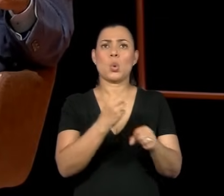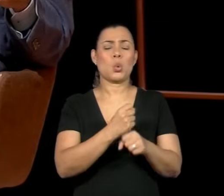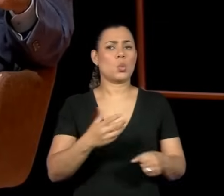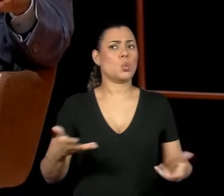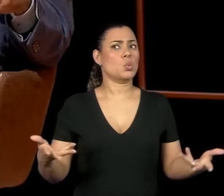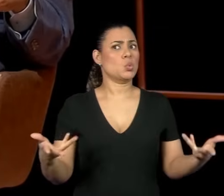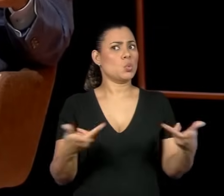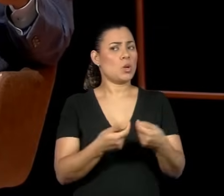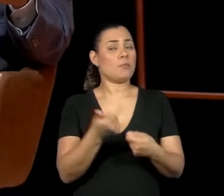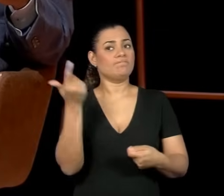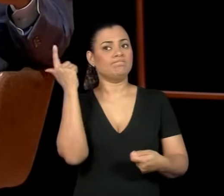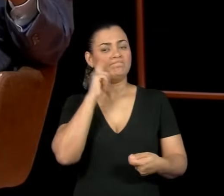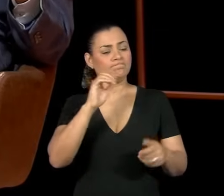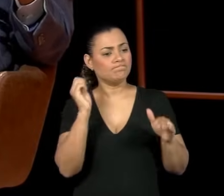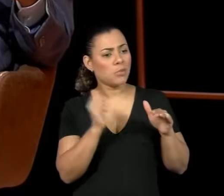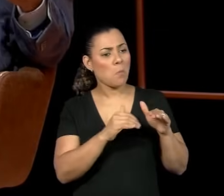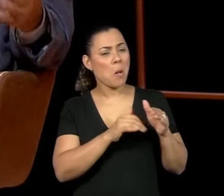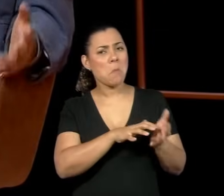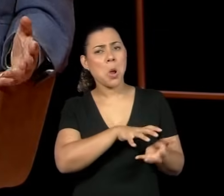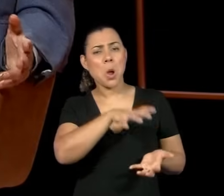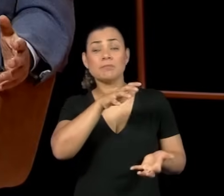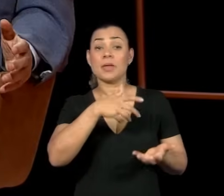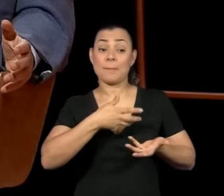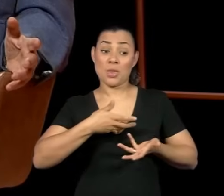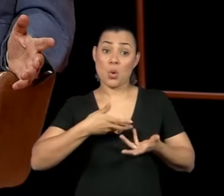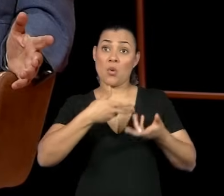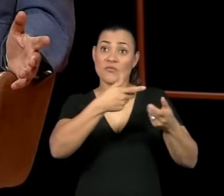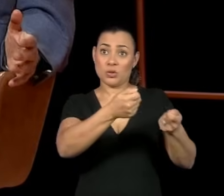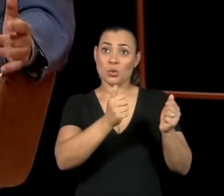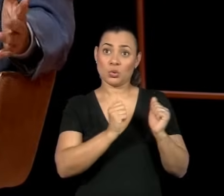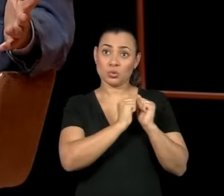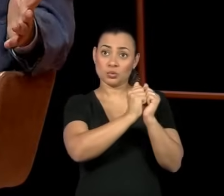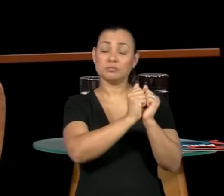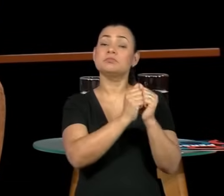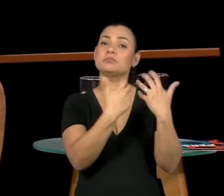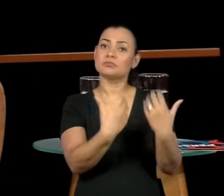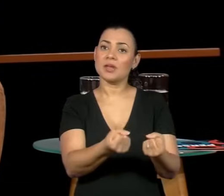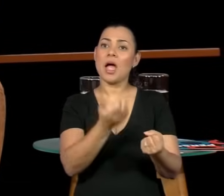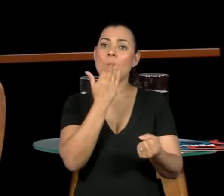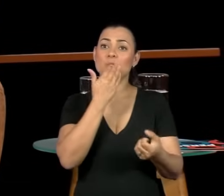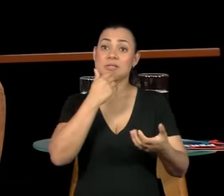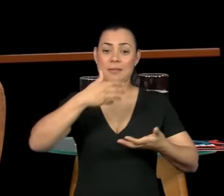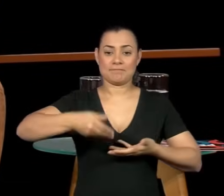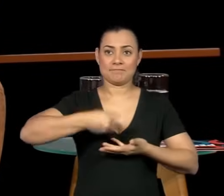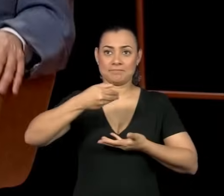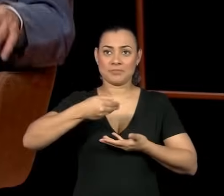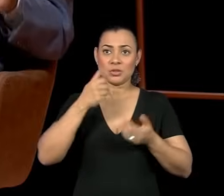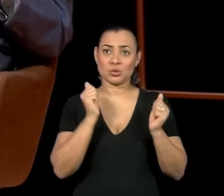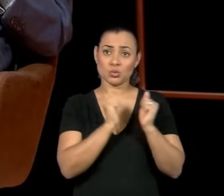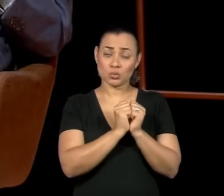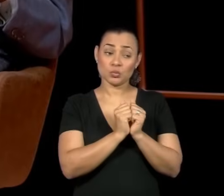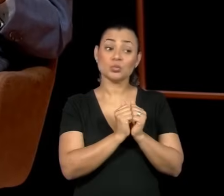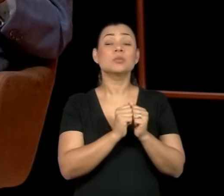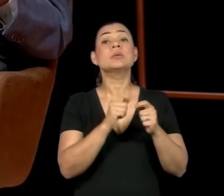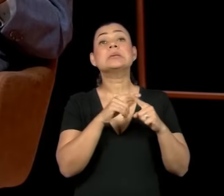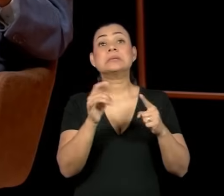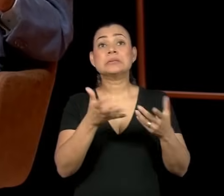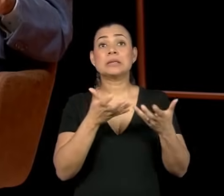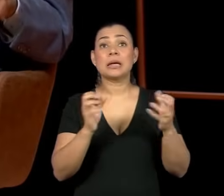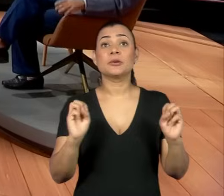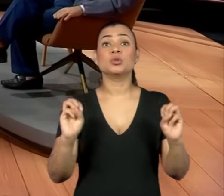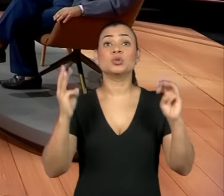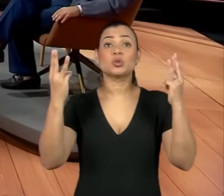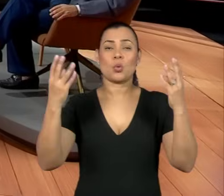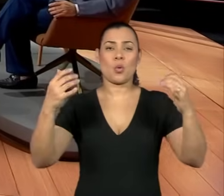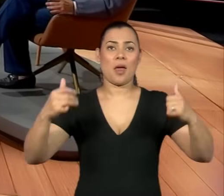né, e me convidou para ir um dia almoçar lá, me oferecer para fazer um show no aniversário do